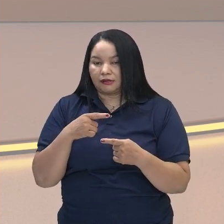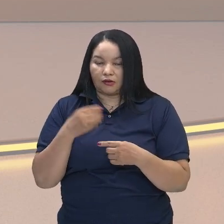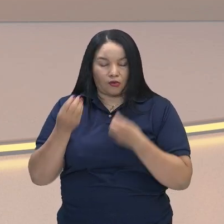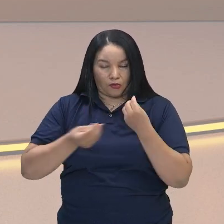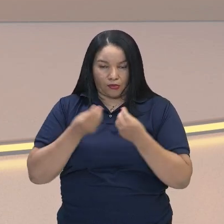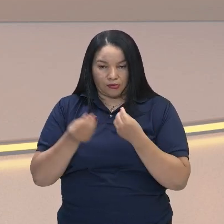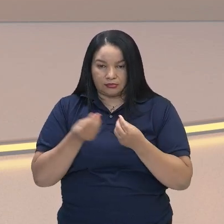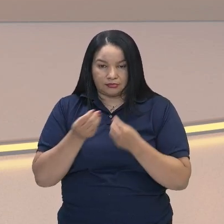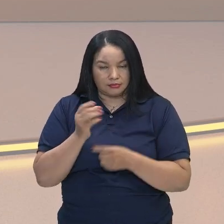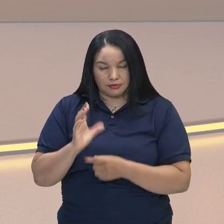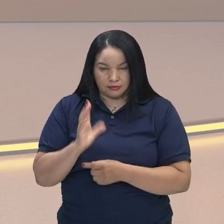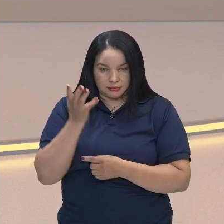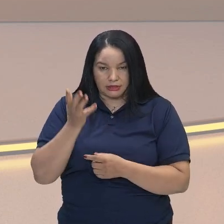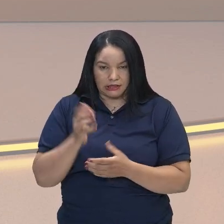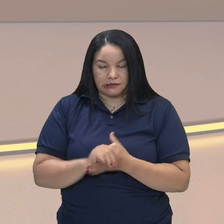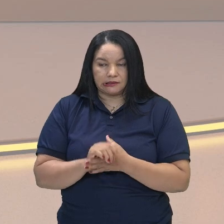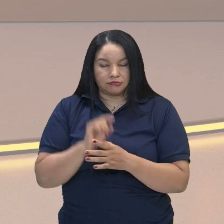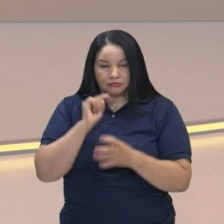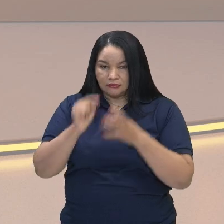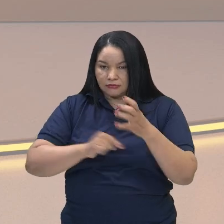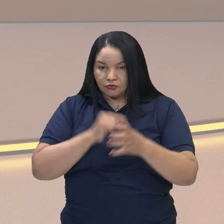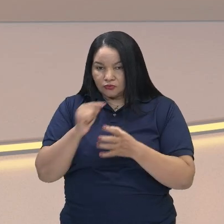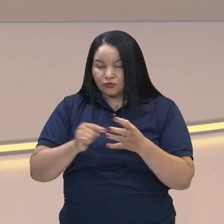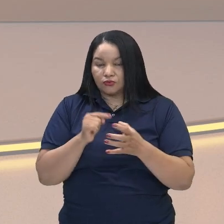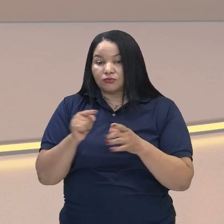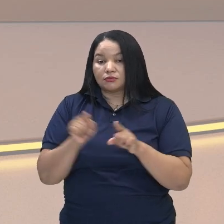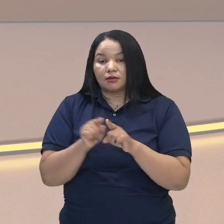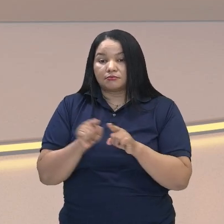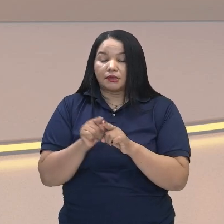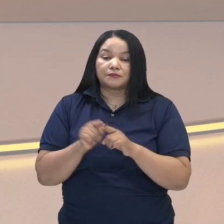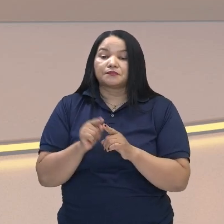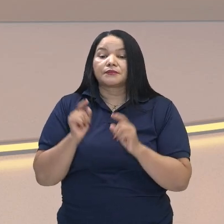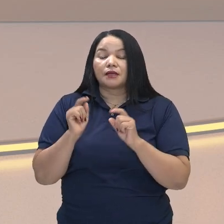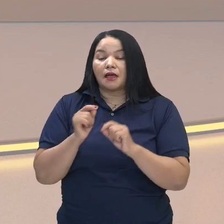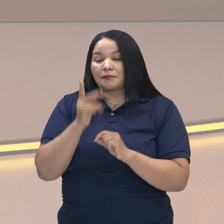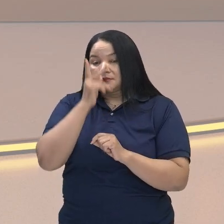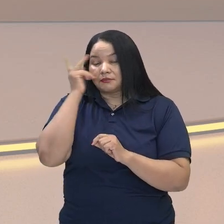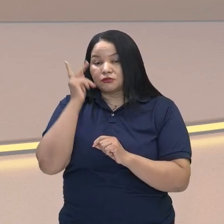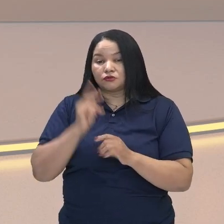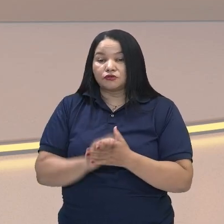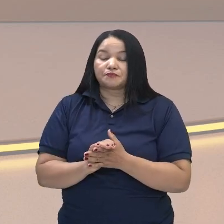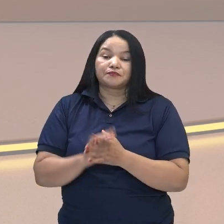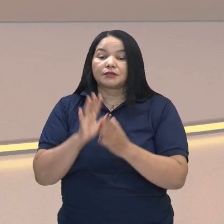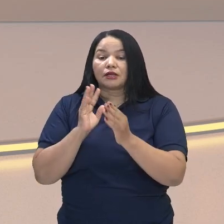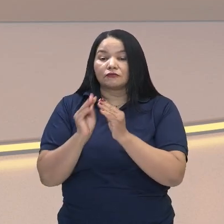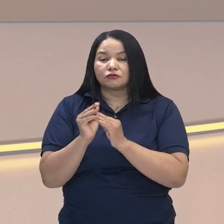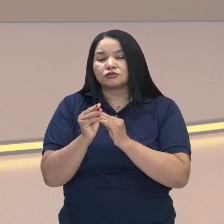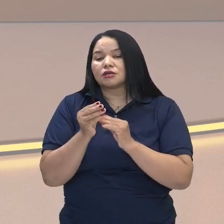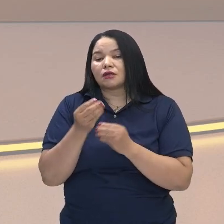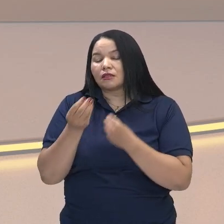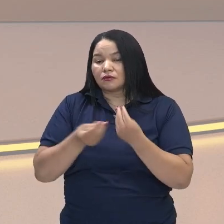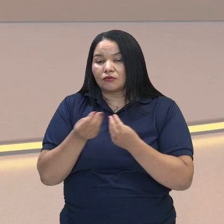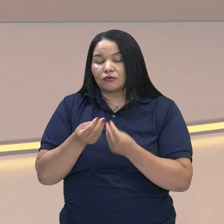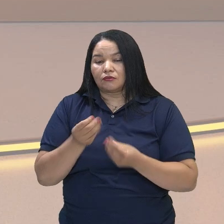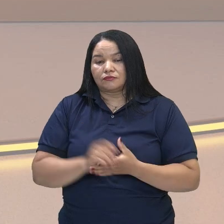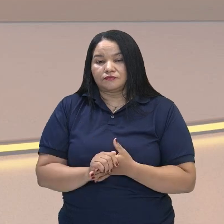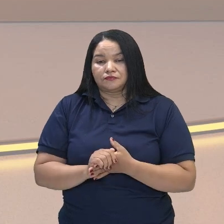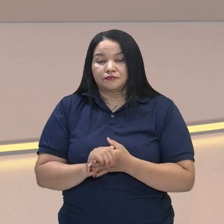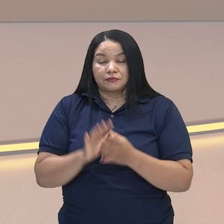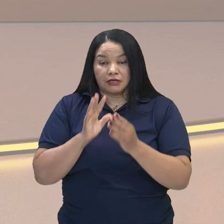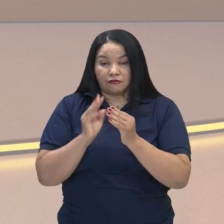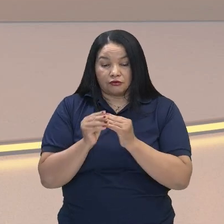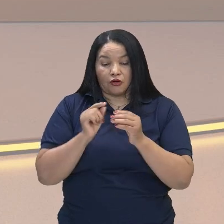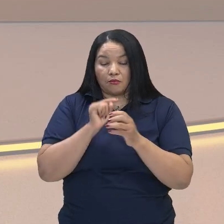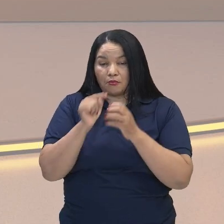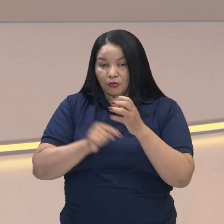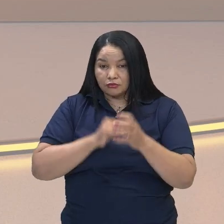vão estar espalhados aí ao redor do mundo e também os refugiados. Olha só, esses conflitos e os refugiados no mundo, gente,